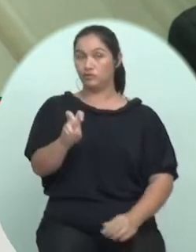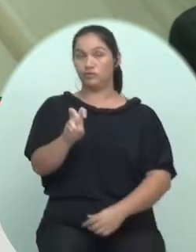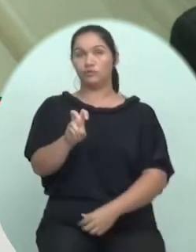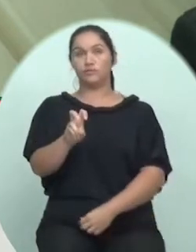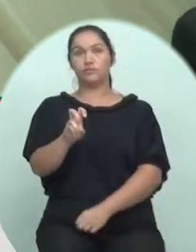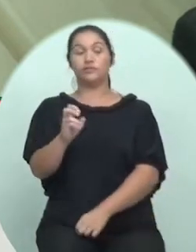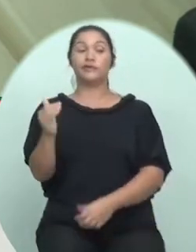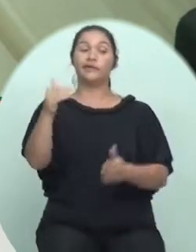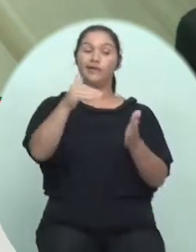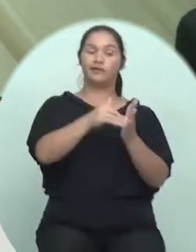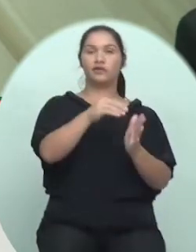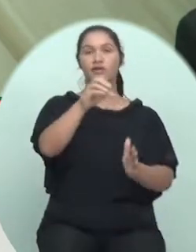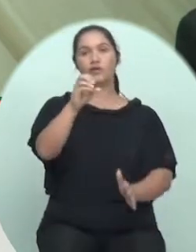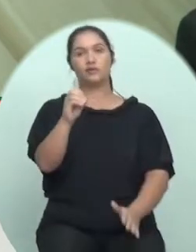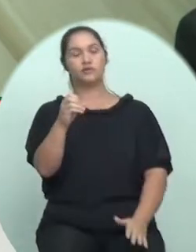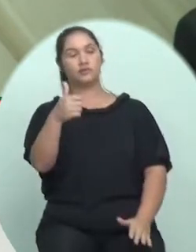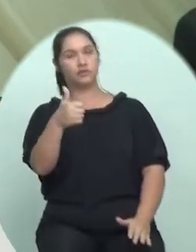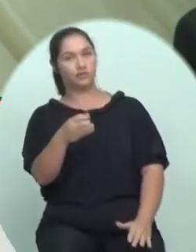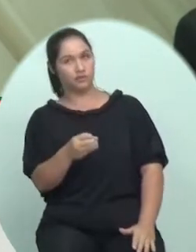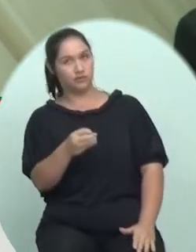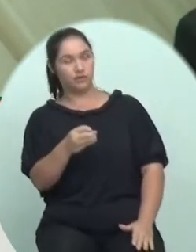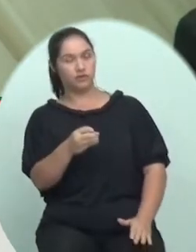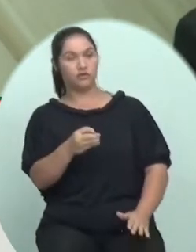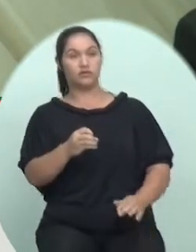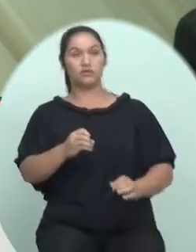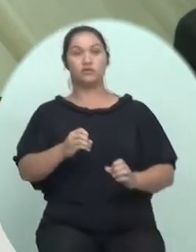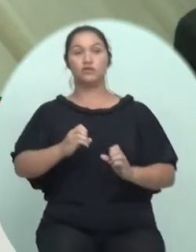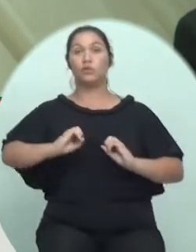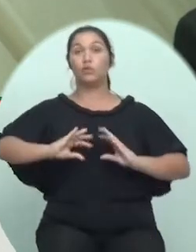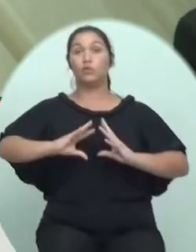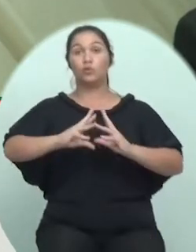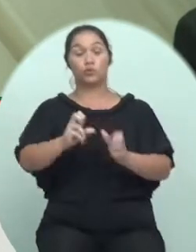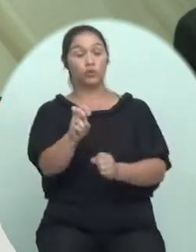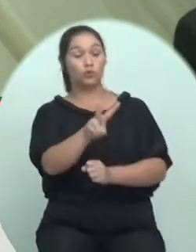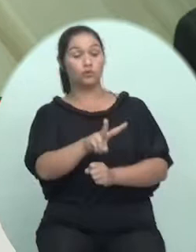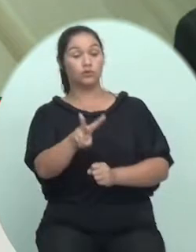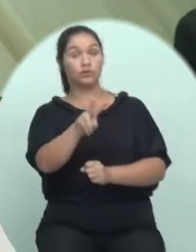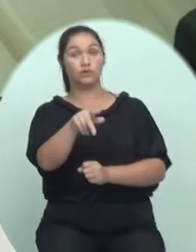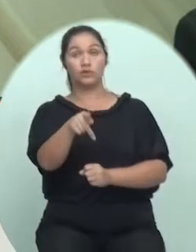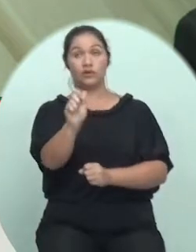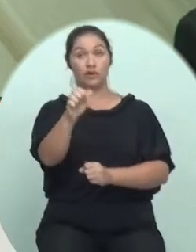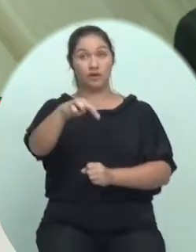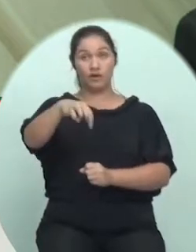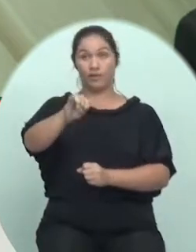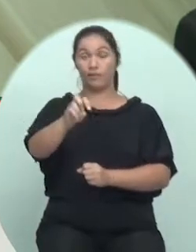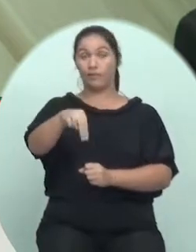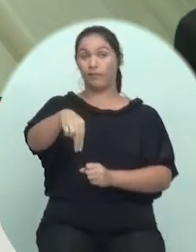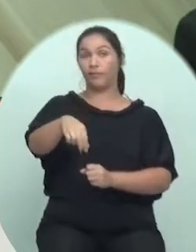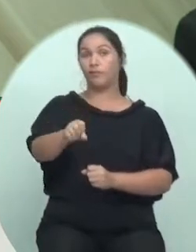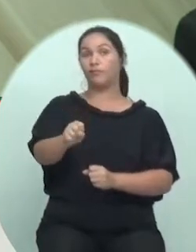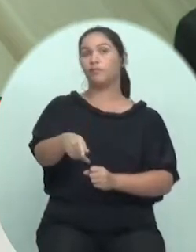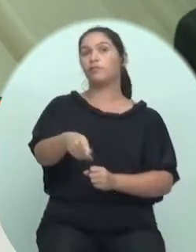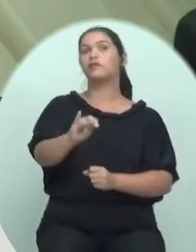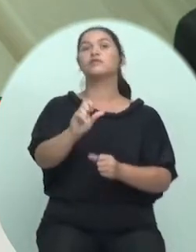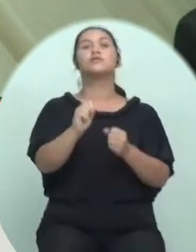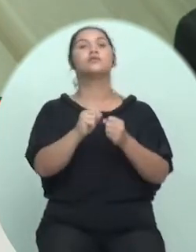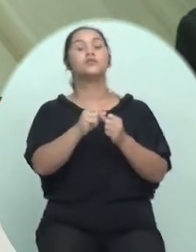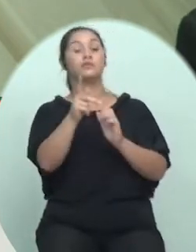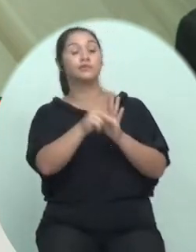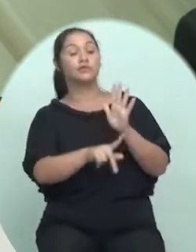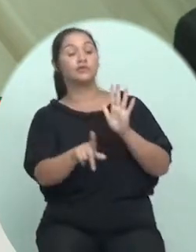005 a 010/19, todos de autoria do vereador Júlio Kaminski. Projeto de lei do Legislativo